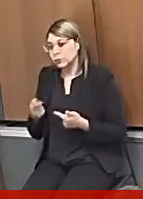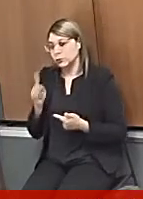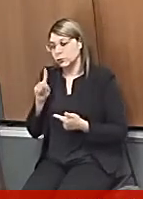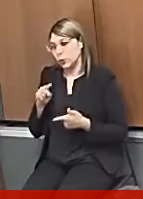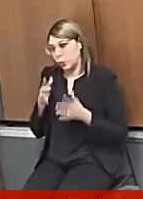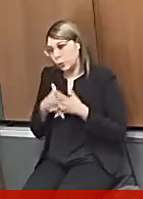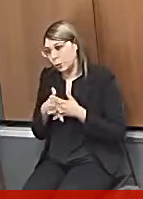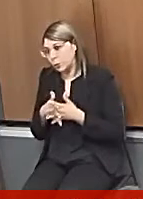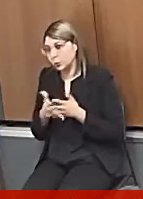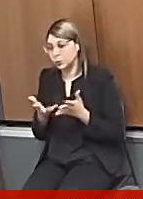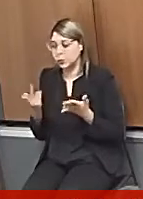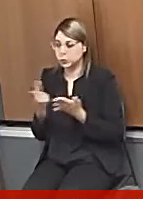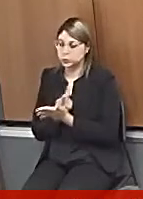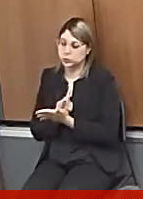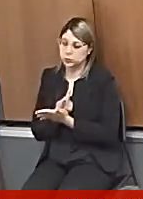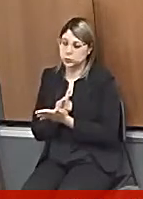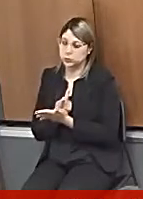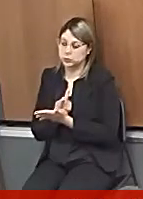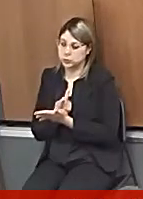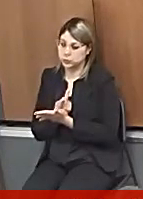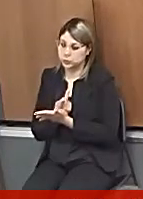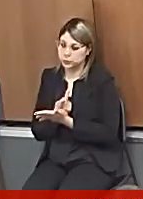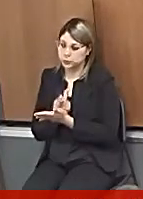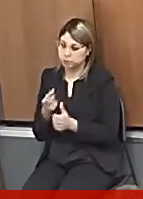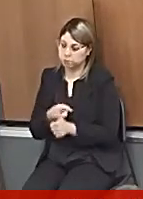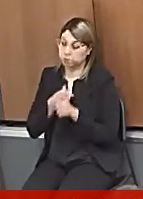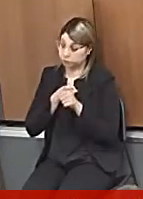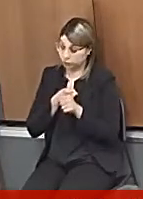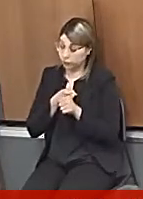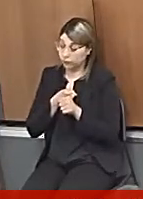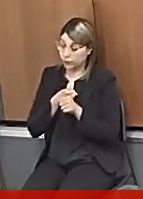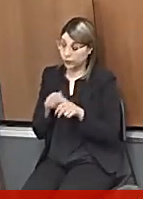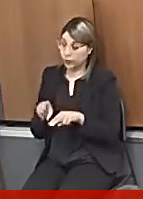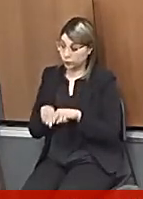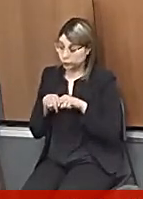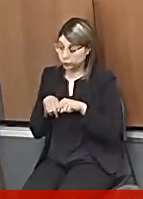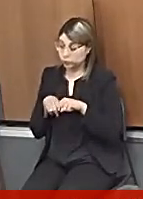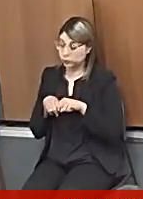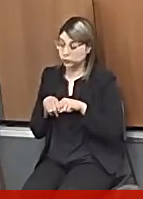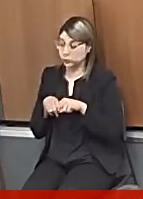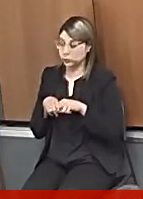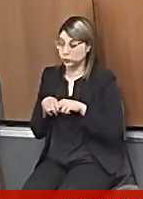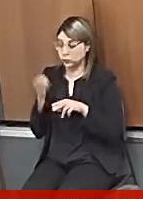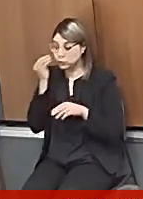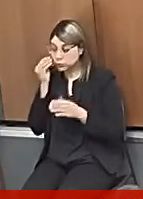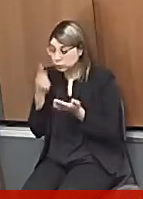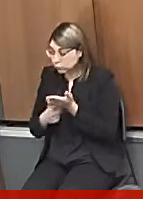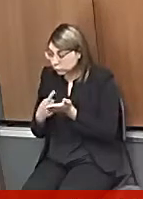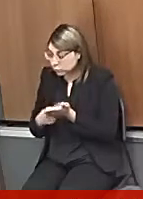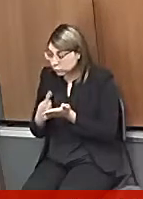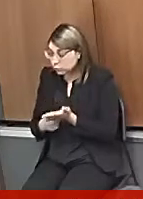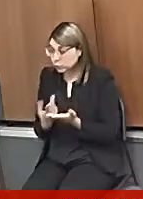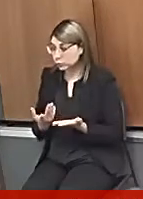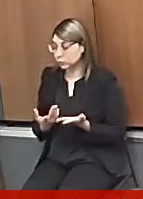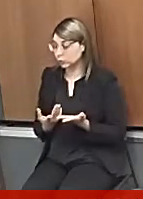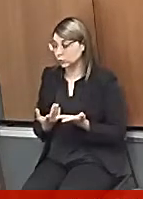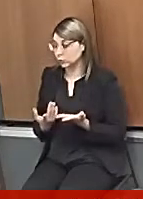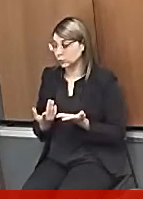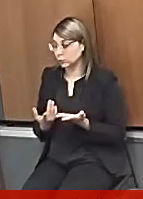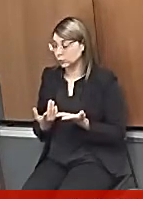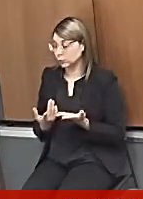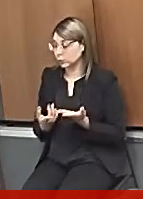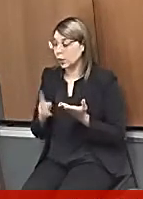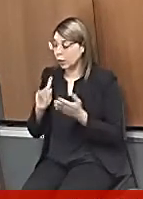complexa acabou é suspensa por uma tentativa de acordo e essa tentativa de acordo ela